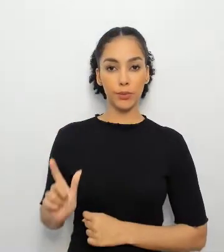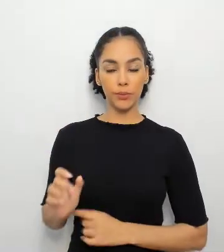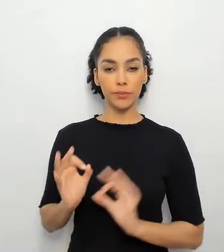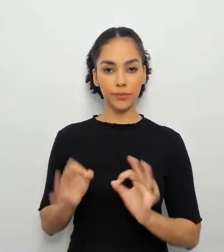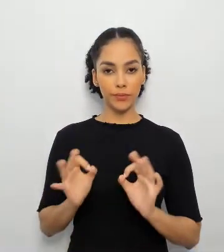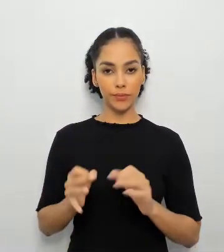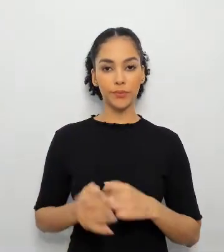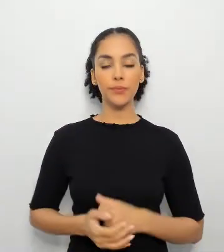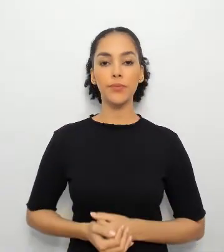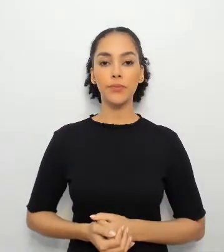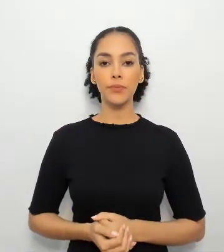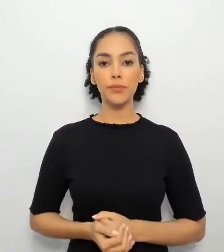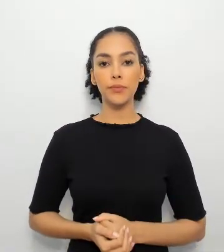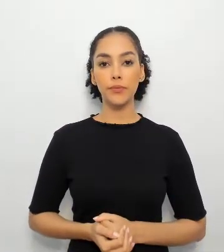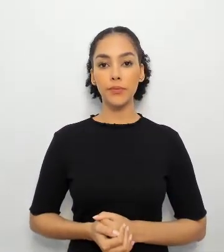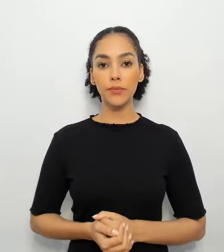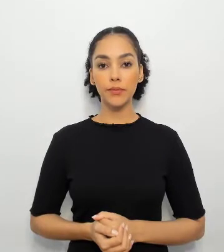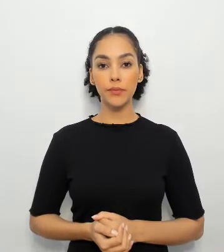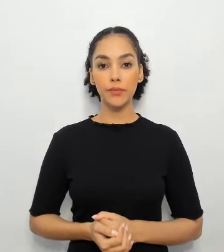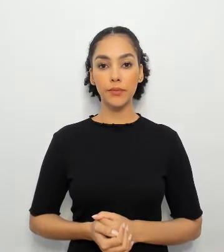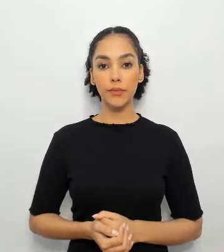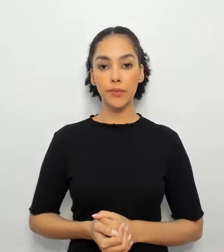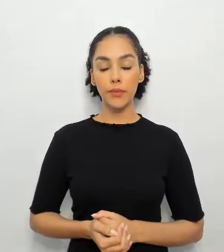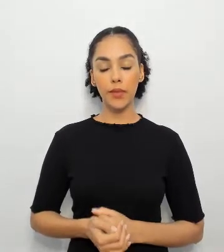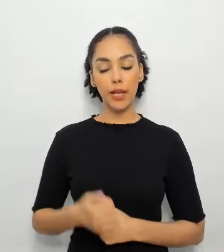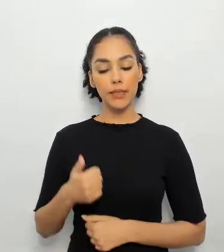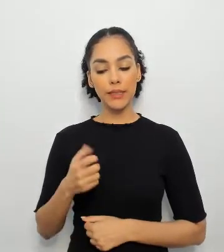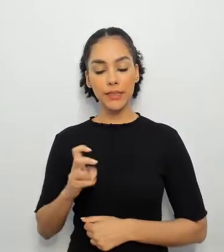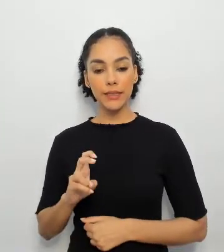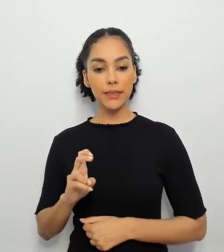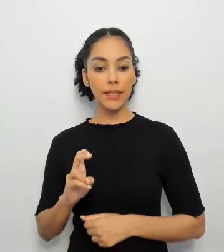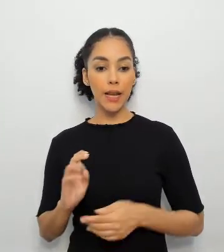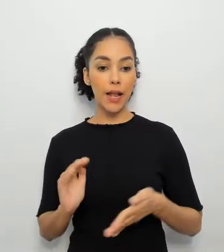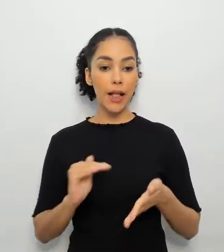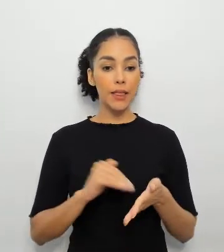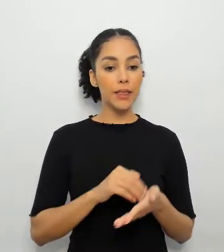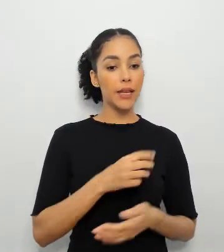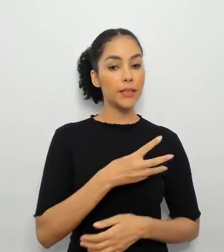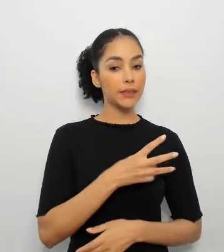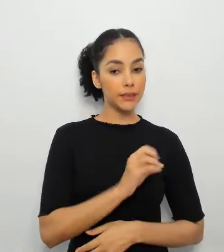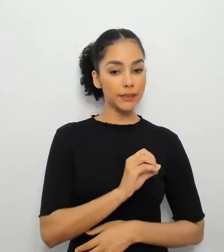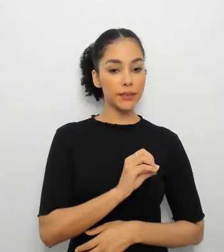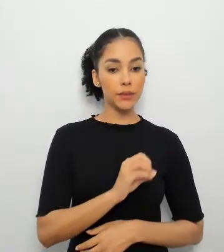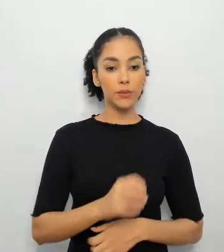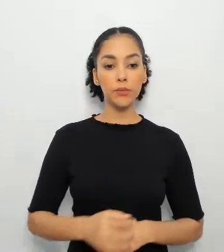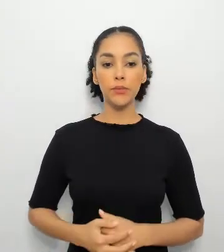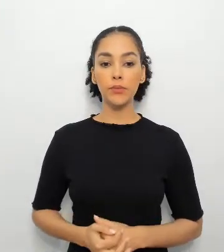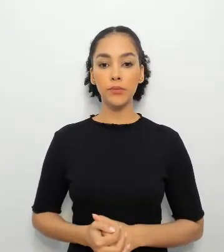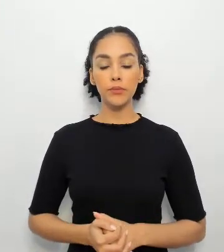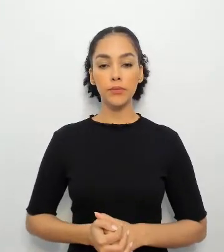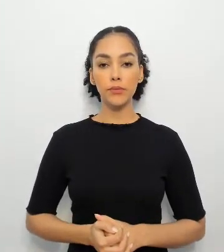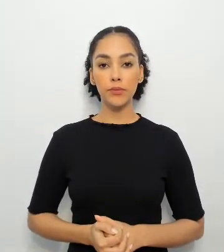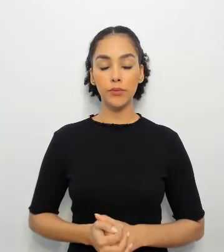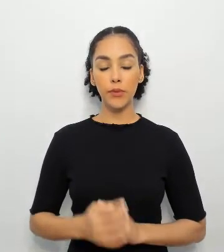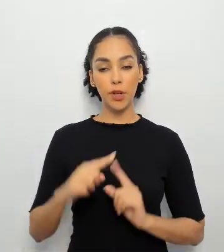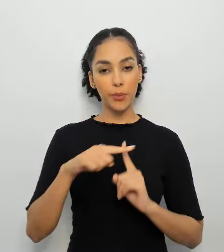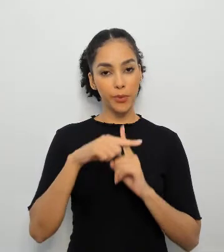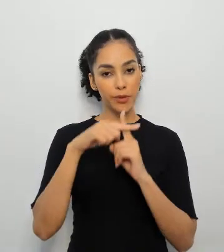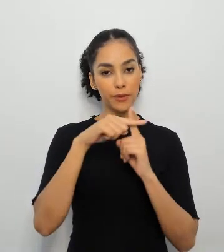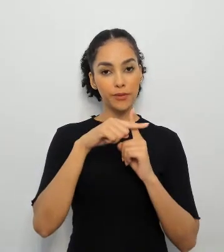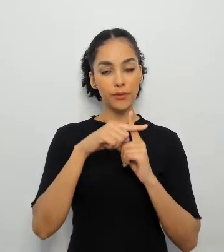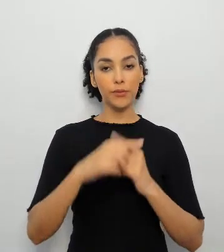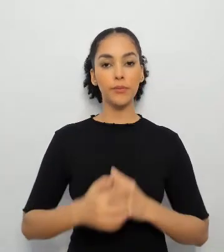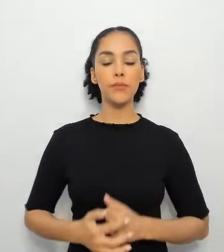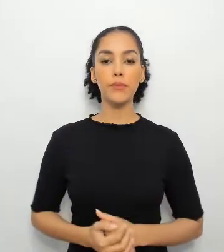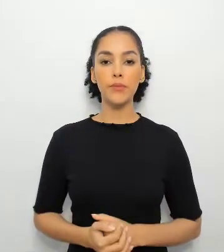Tá? Então, de 15 até 30, a função é positiva.